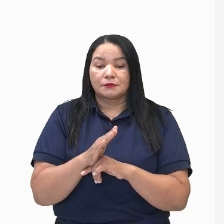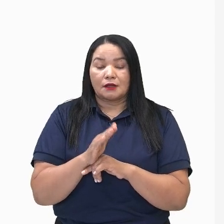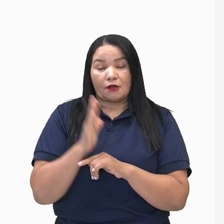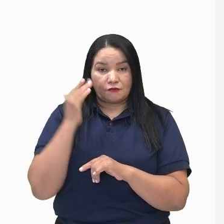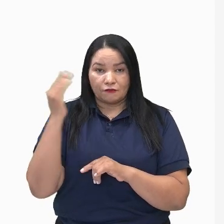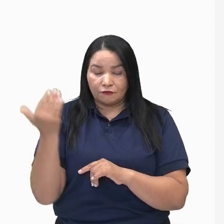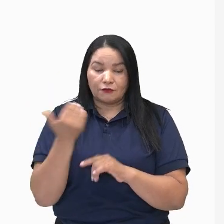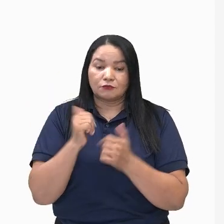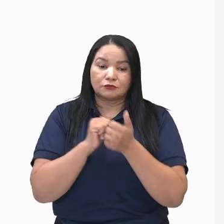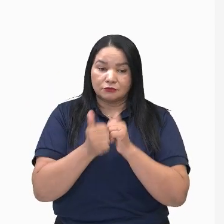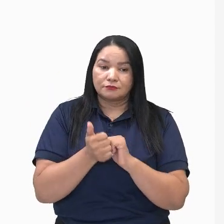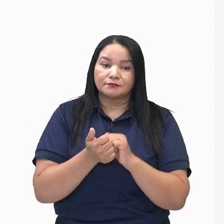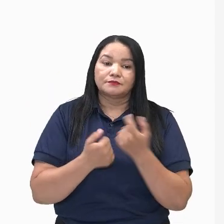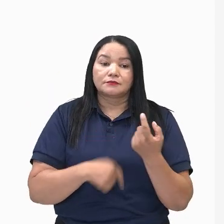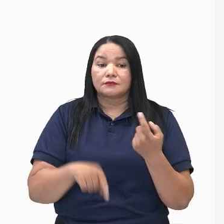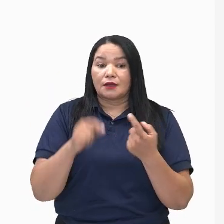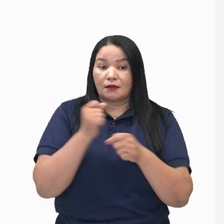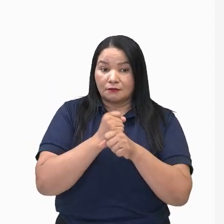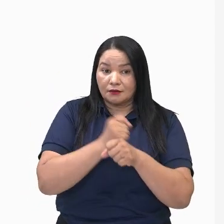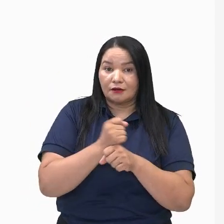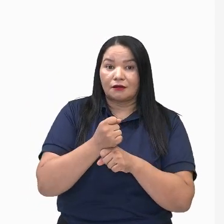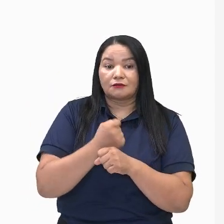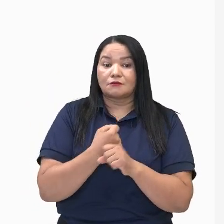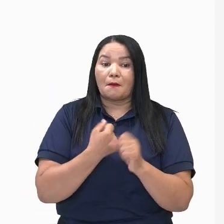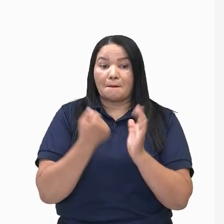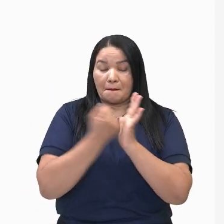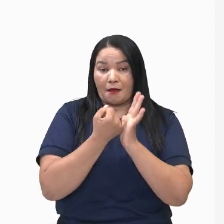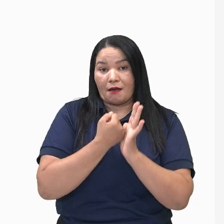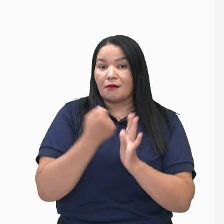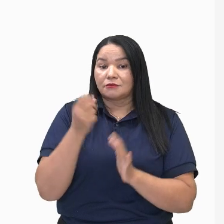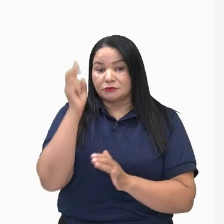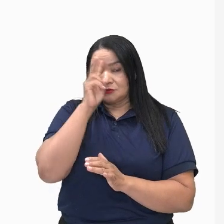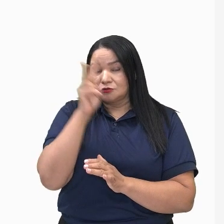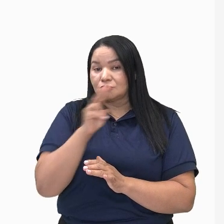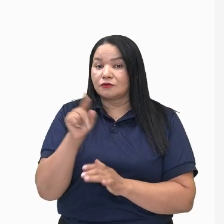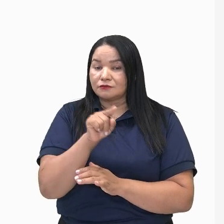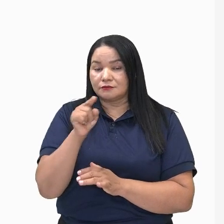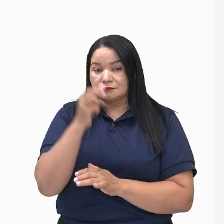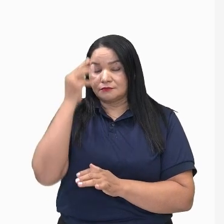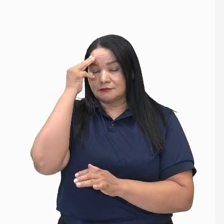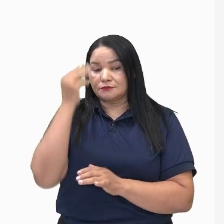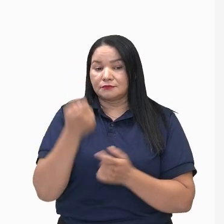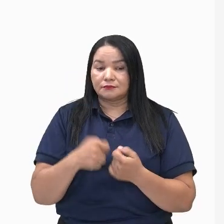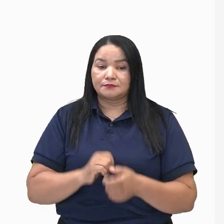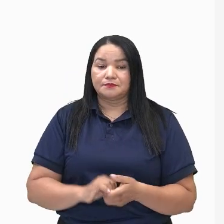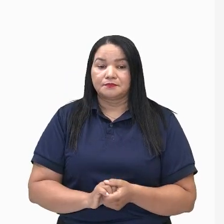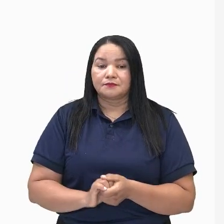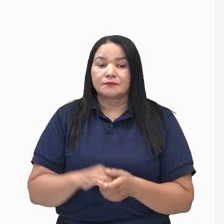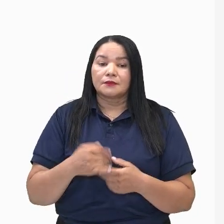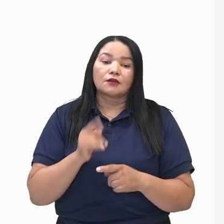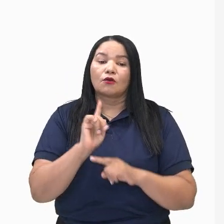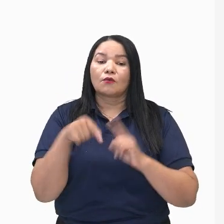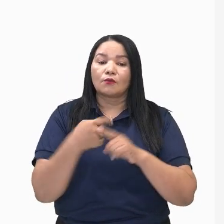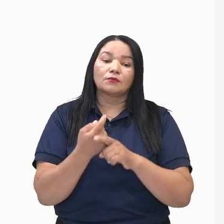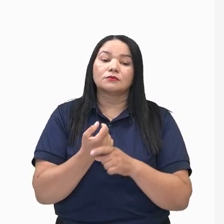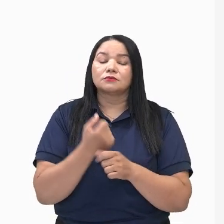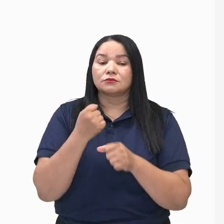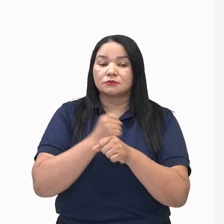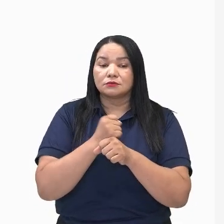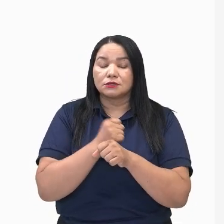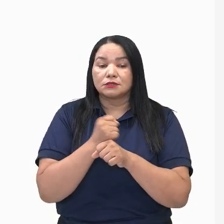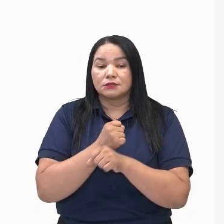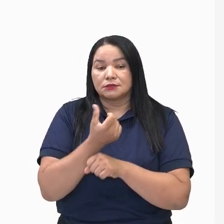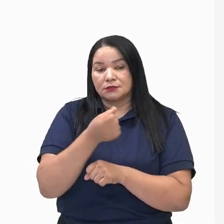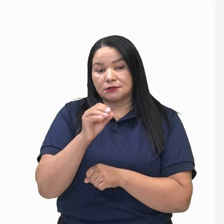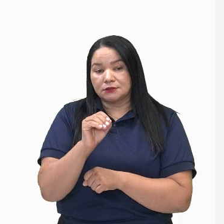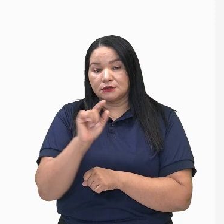essas datas aí, 49 e 50 são marcos históricos para a modalidade. Um pouco mais adiante, nos anos 60 e 70,